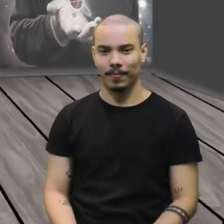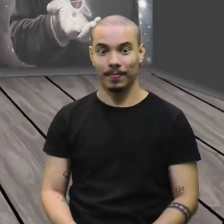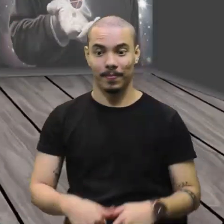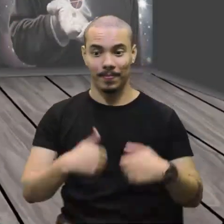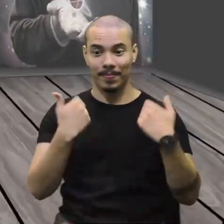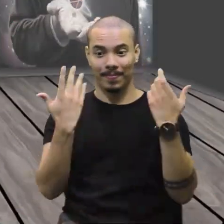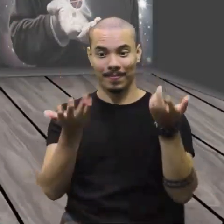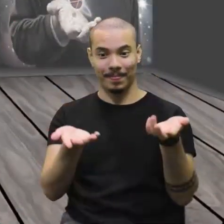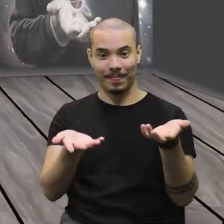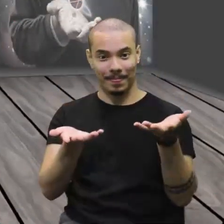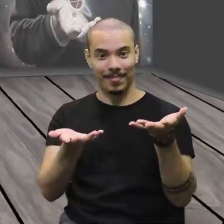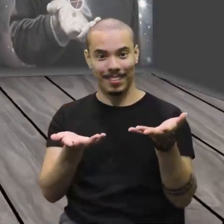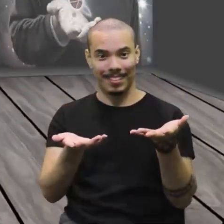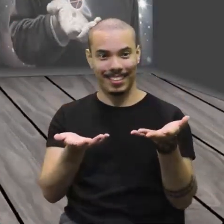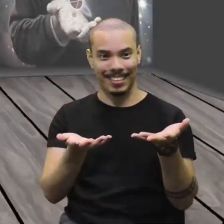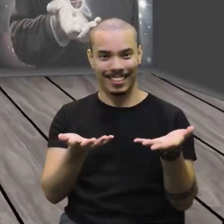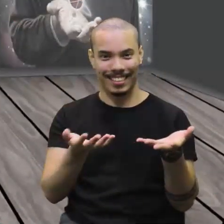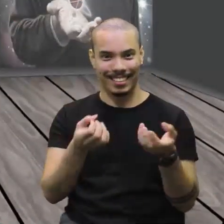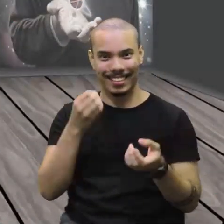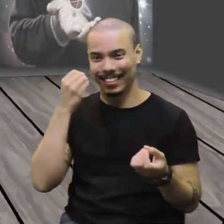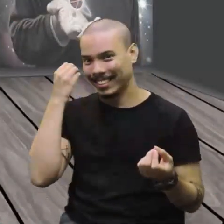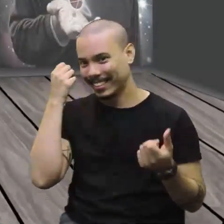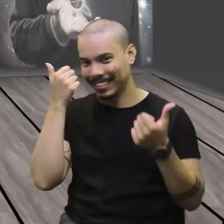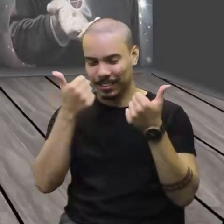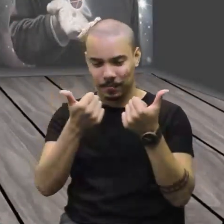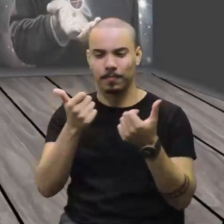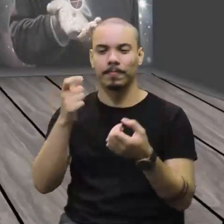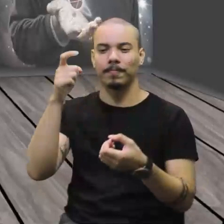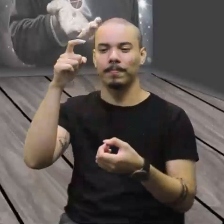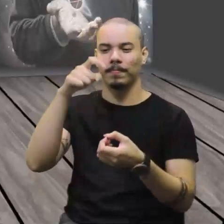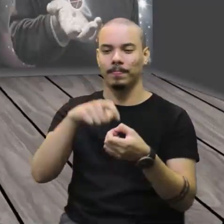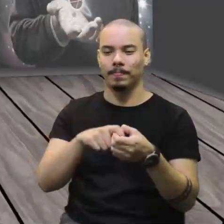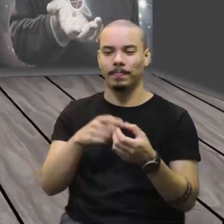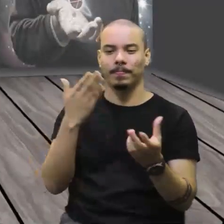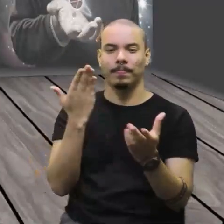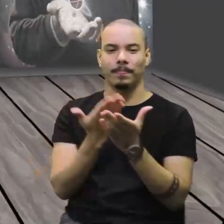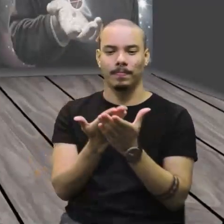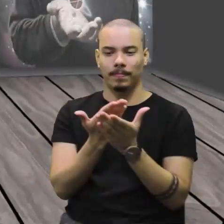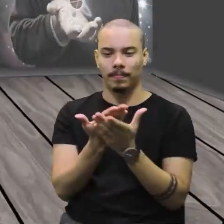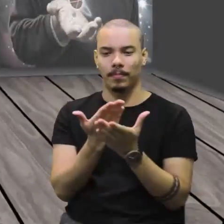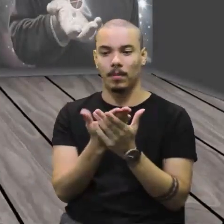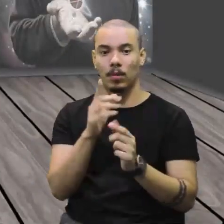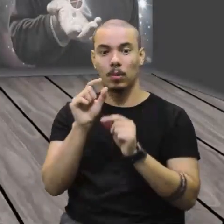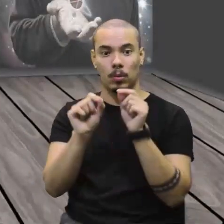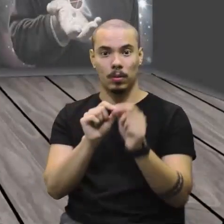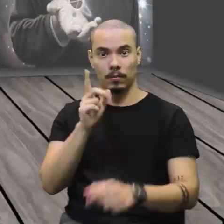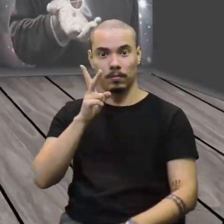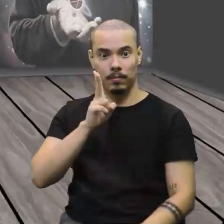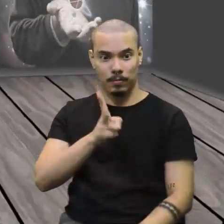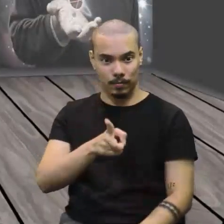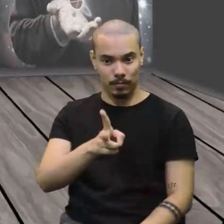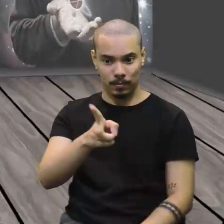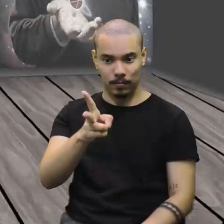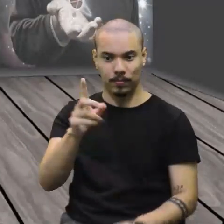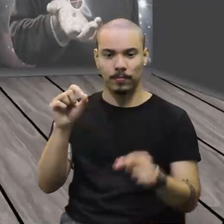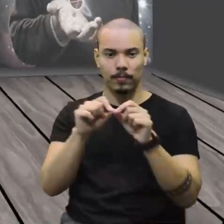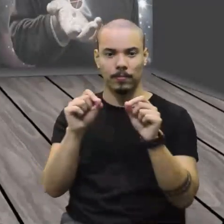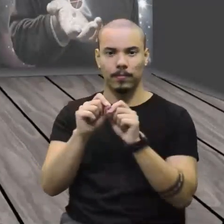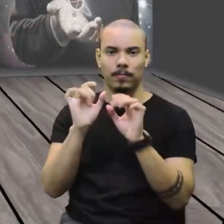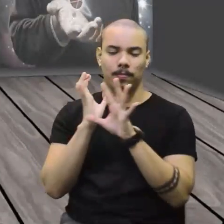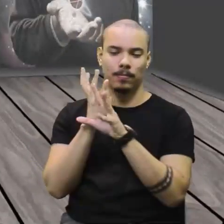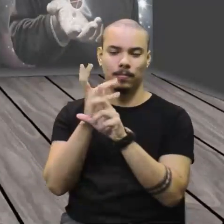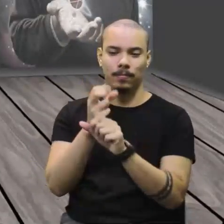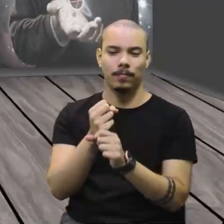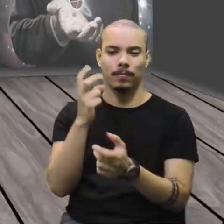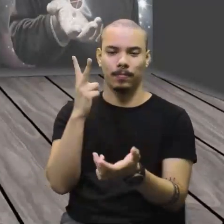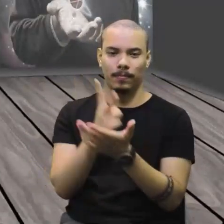E aí, Pessoal! estamos aí, né, voltando para dar continuidade e fazer aquele resumo sempre,